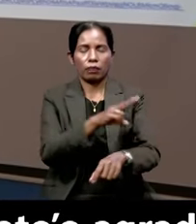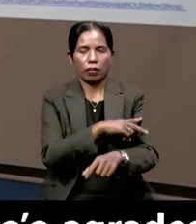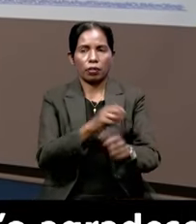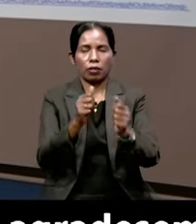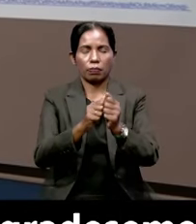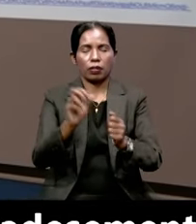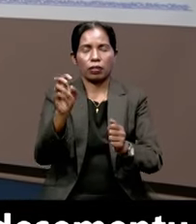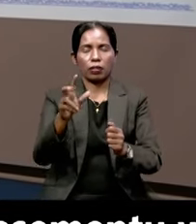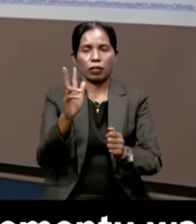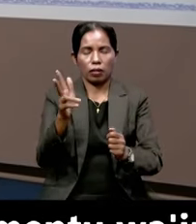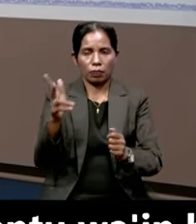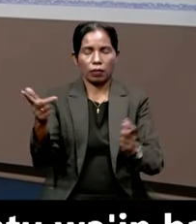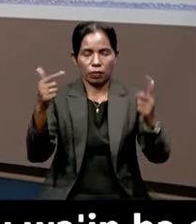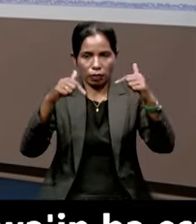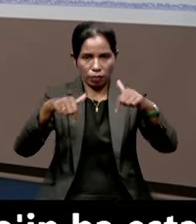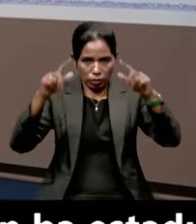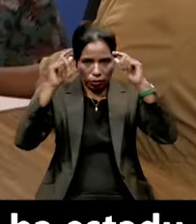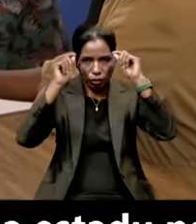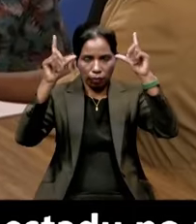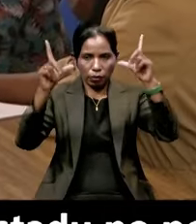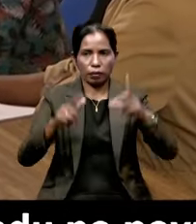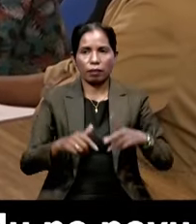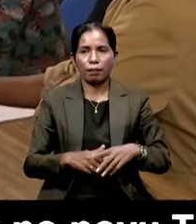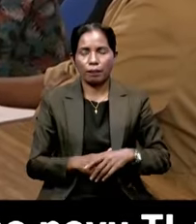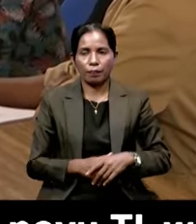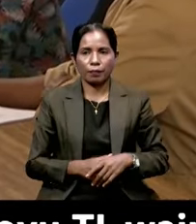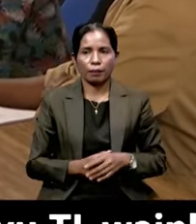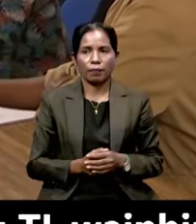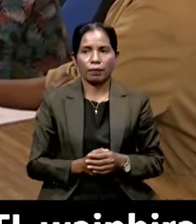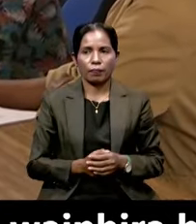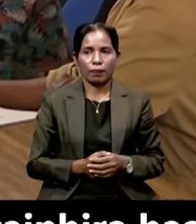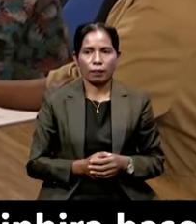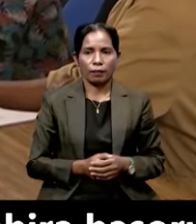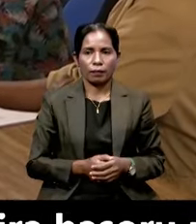riun tol nulu, maka se tamatan ia Timor-Leste. Dilma Suzeti, GMN.